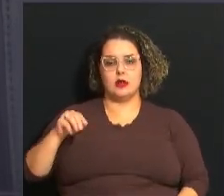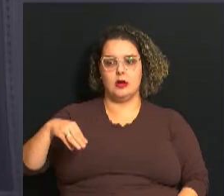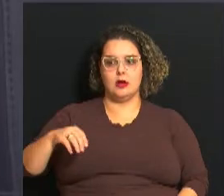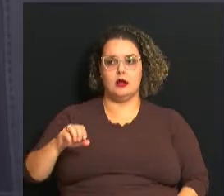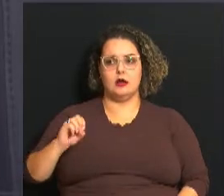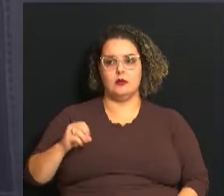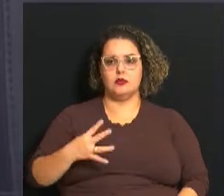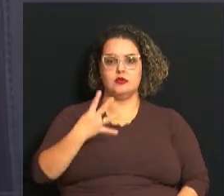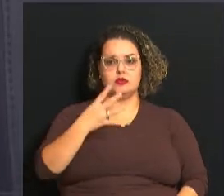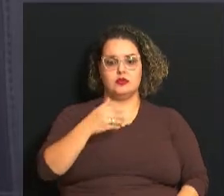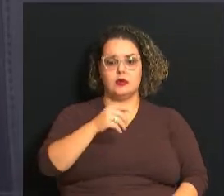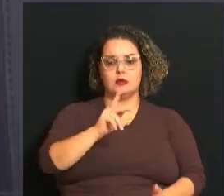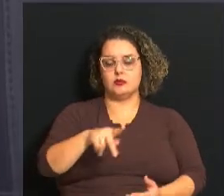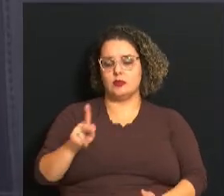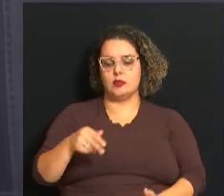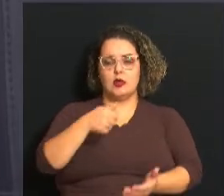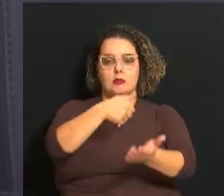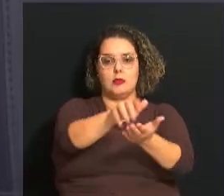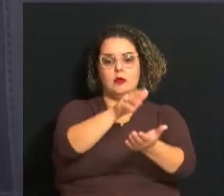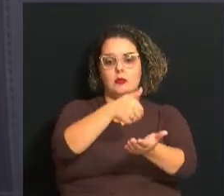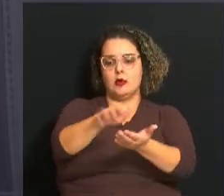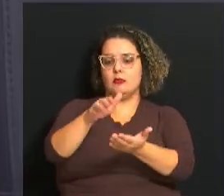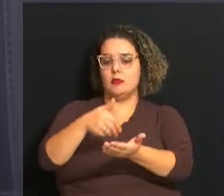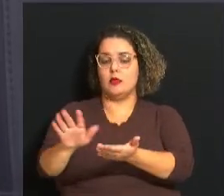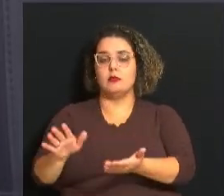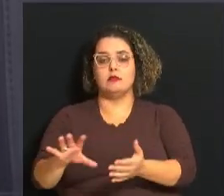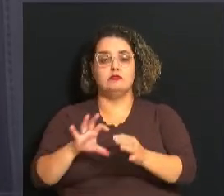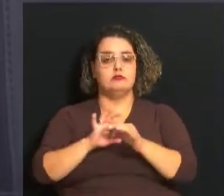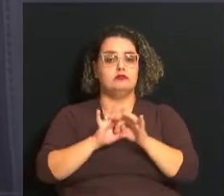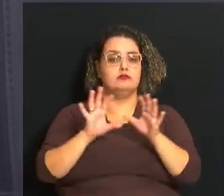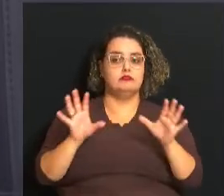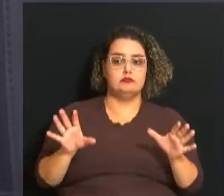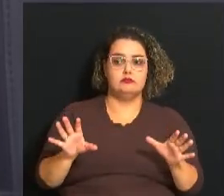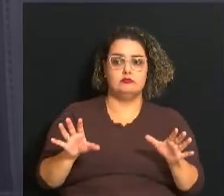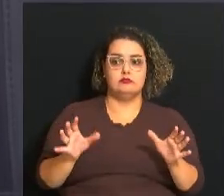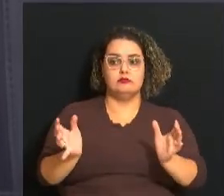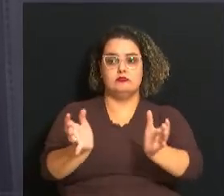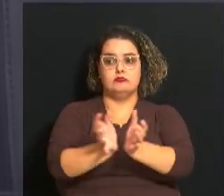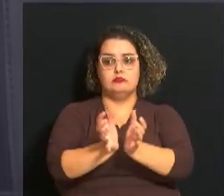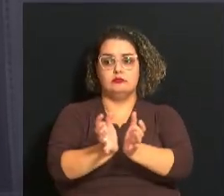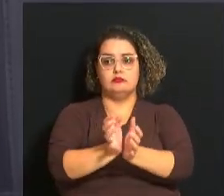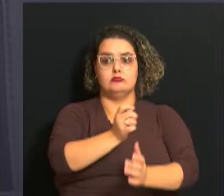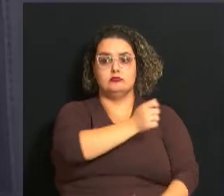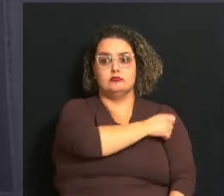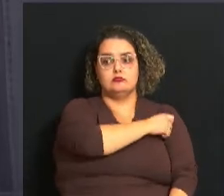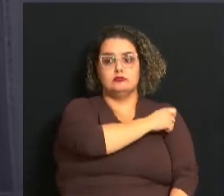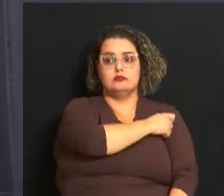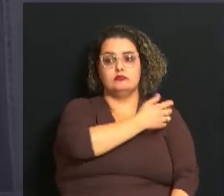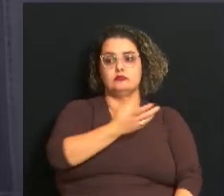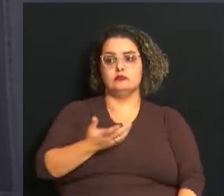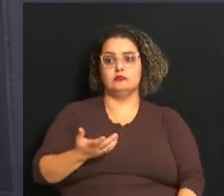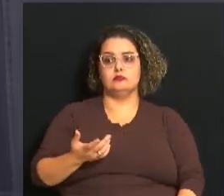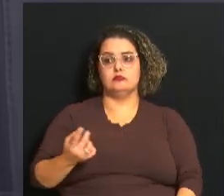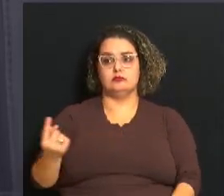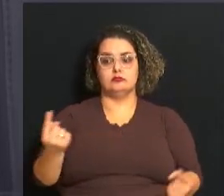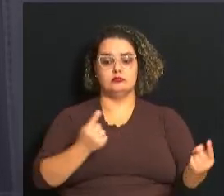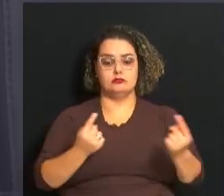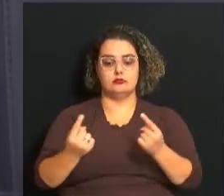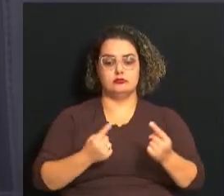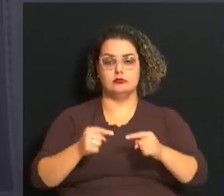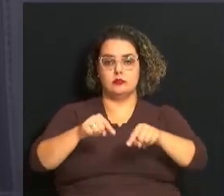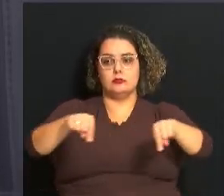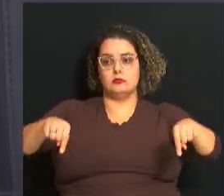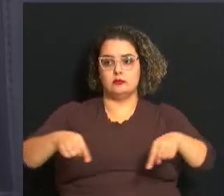professores foram demitidos porque permitiram que um grupo de alunos entrassem nas suas salas de